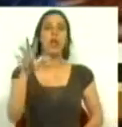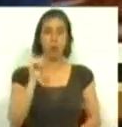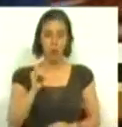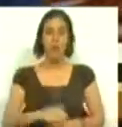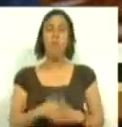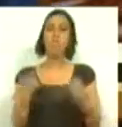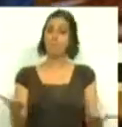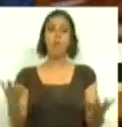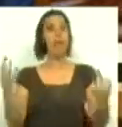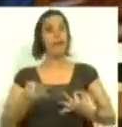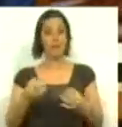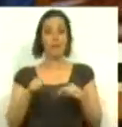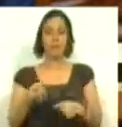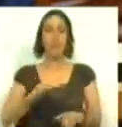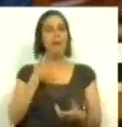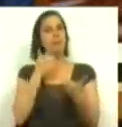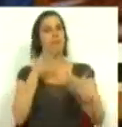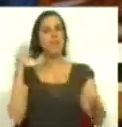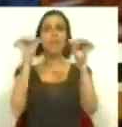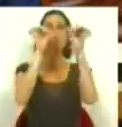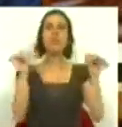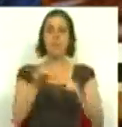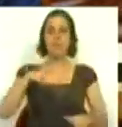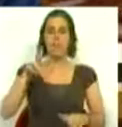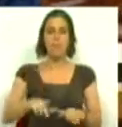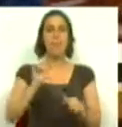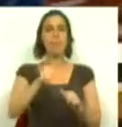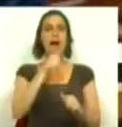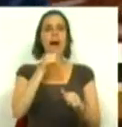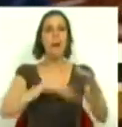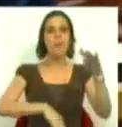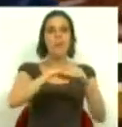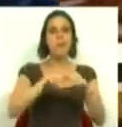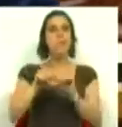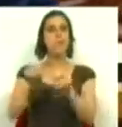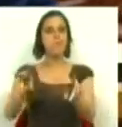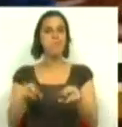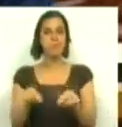2012. Assim sendo, devemos salientar que o sistema português de abastecimento de água